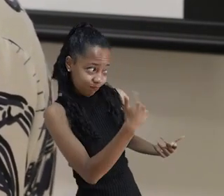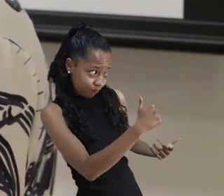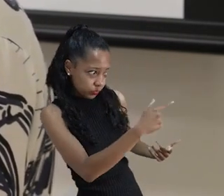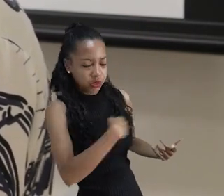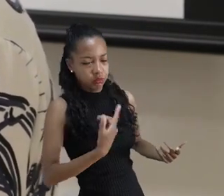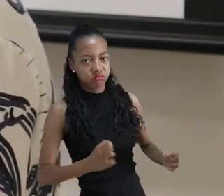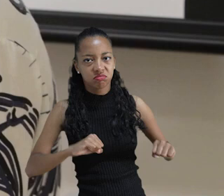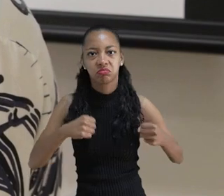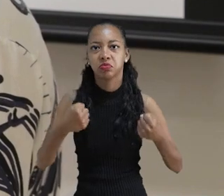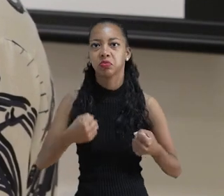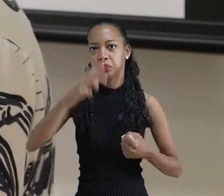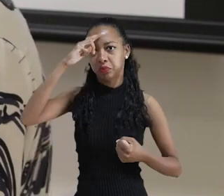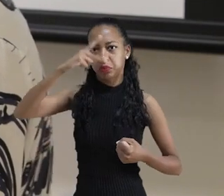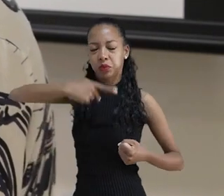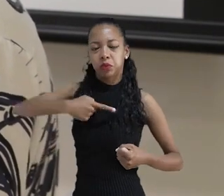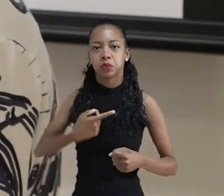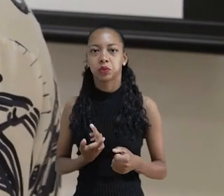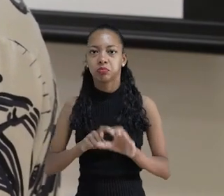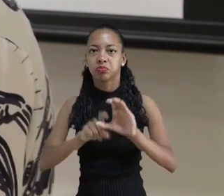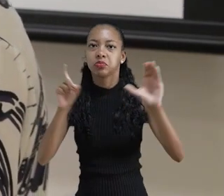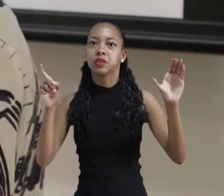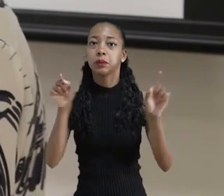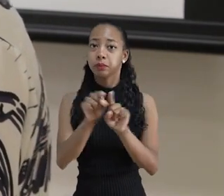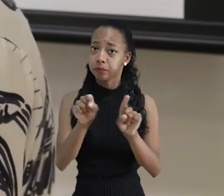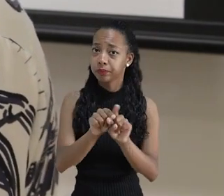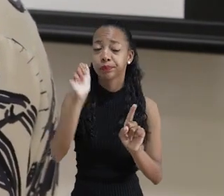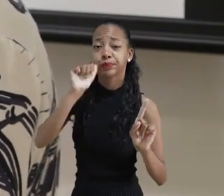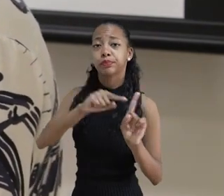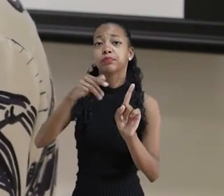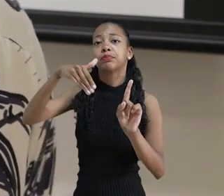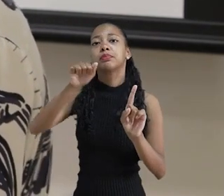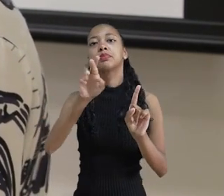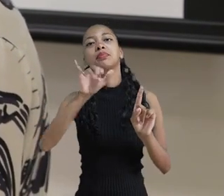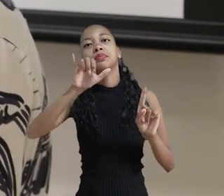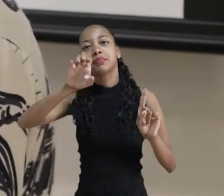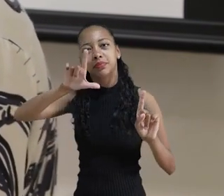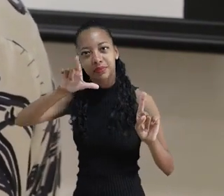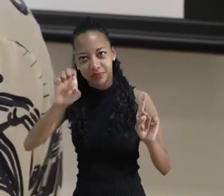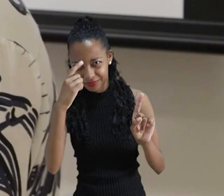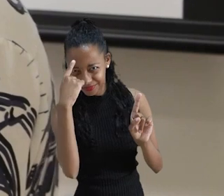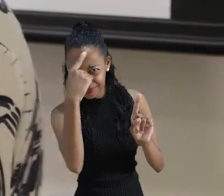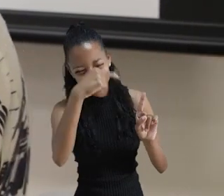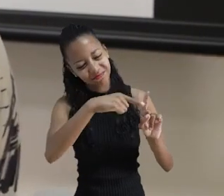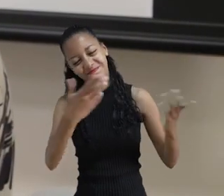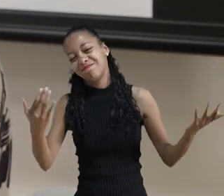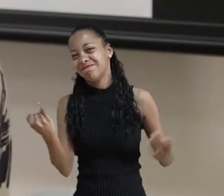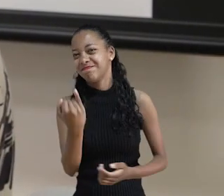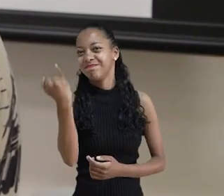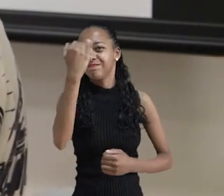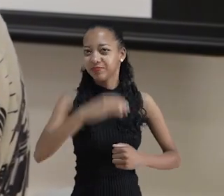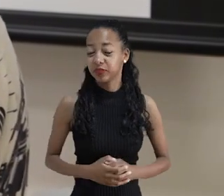país de Mariele de Santo dias de tantos outros um país entre a denúncia e o anúncio um país que não